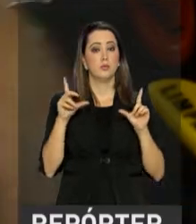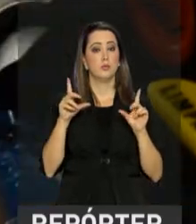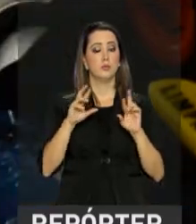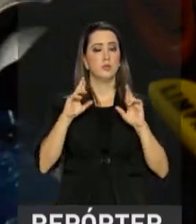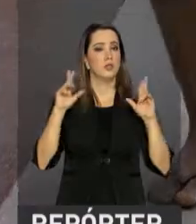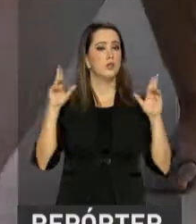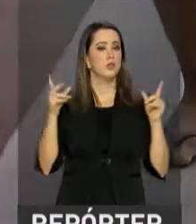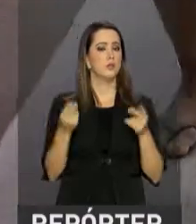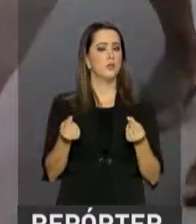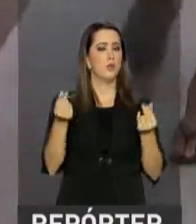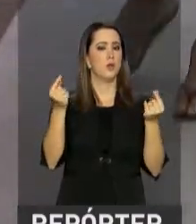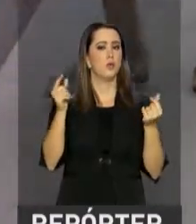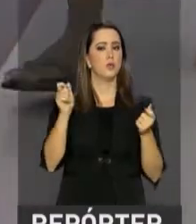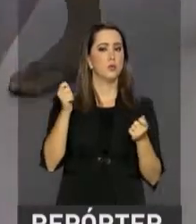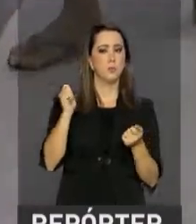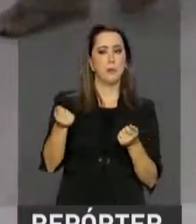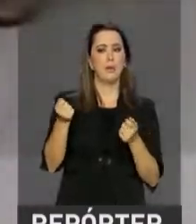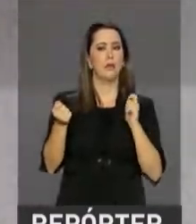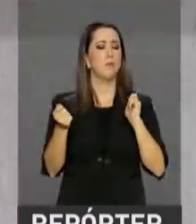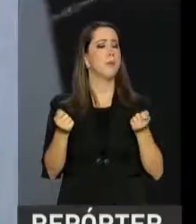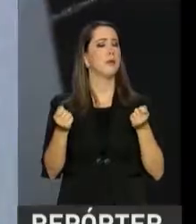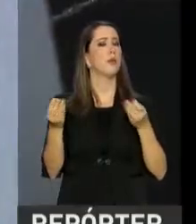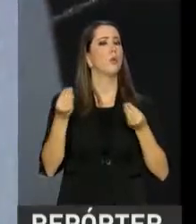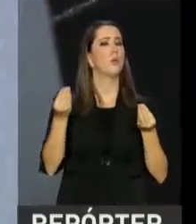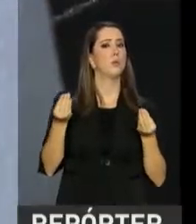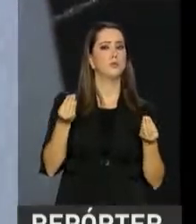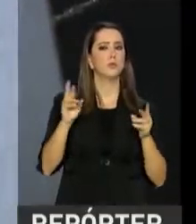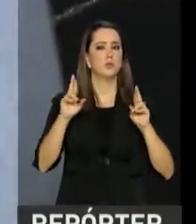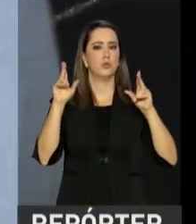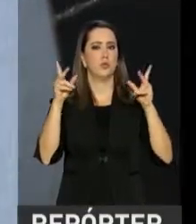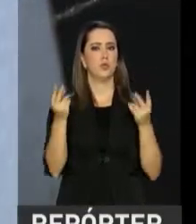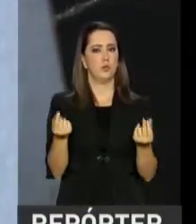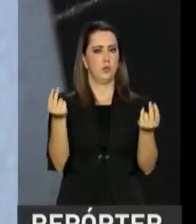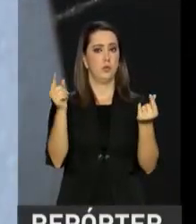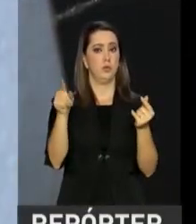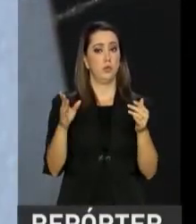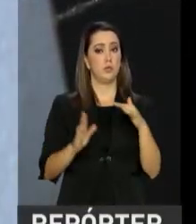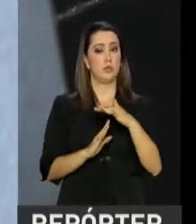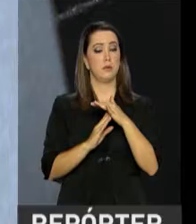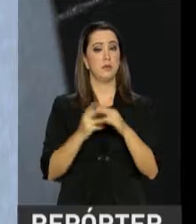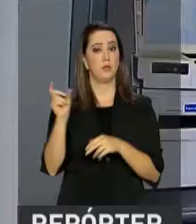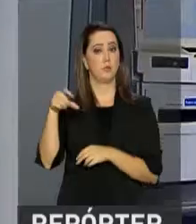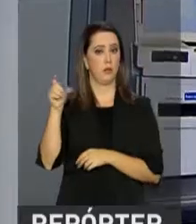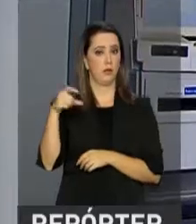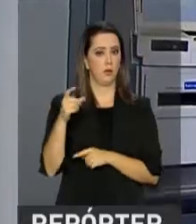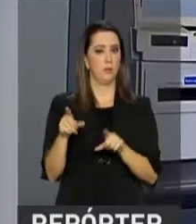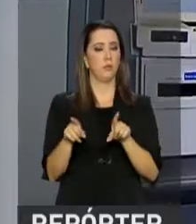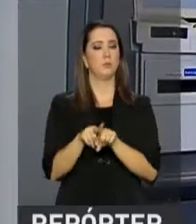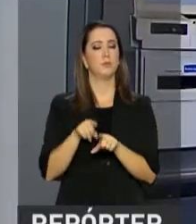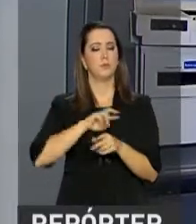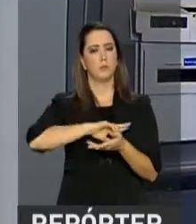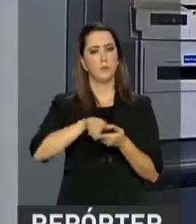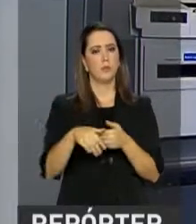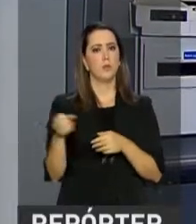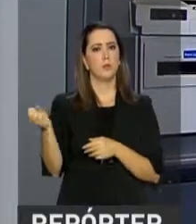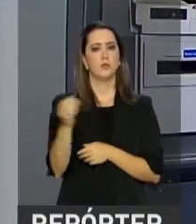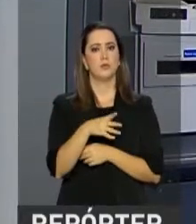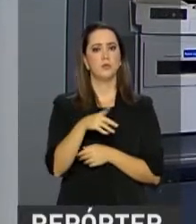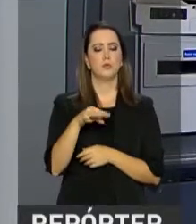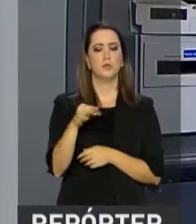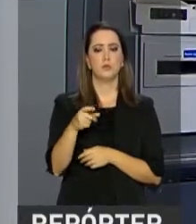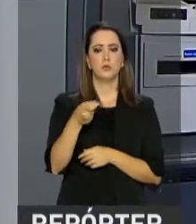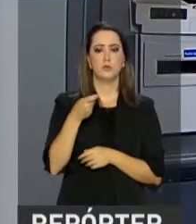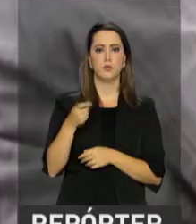diferenciação de preços por prazo ou meio de pagamento, a limitação do uso do crédito rotativo, a criação da nova taxa